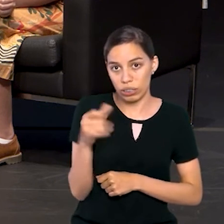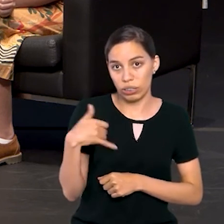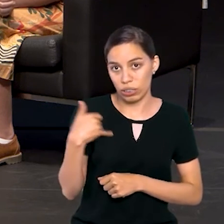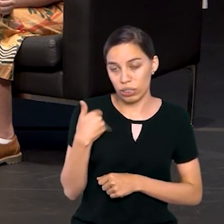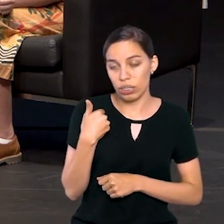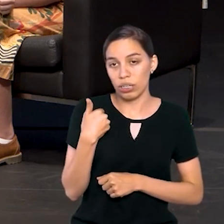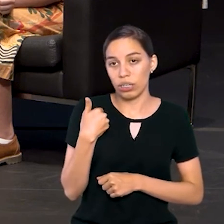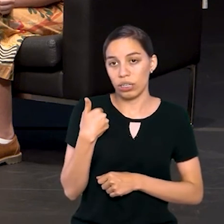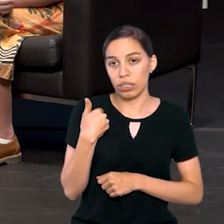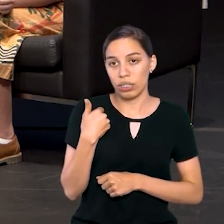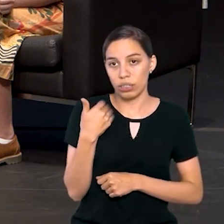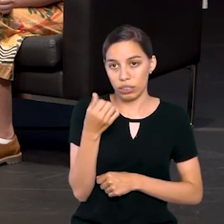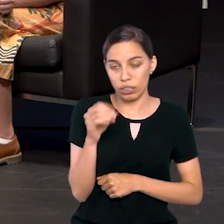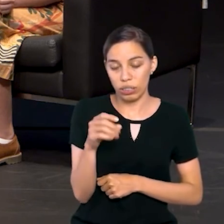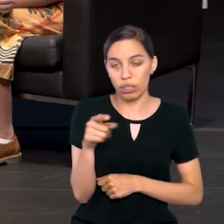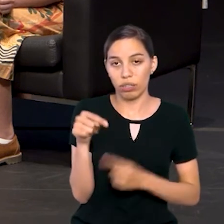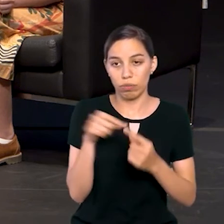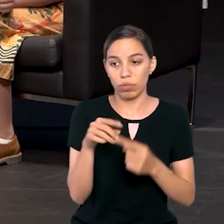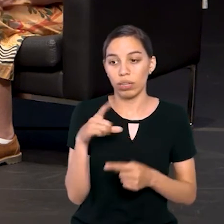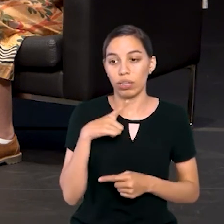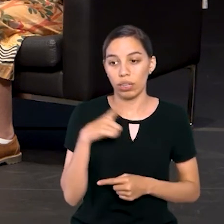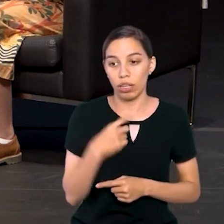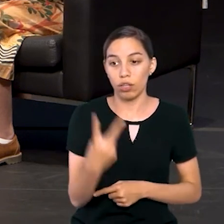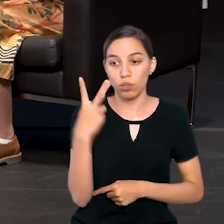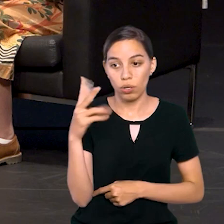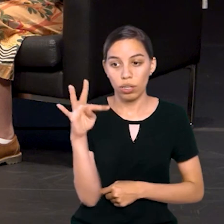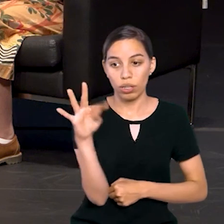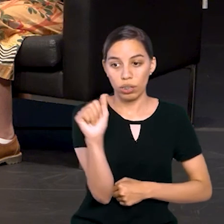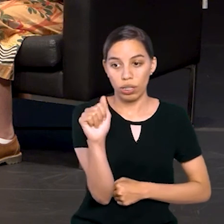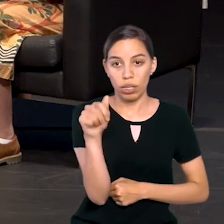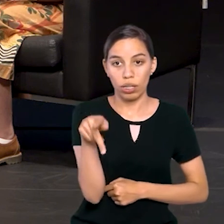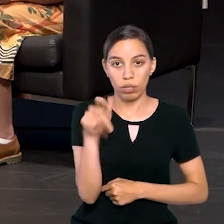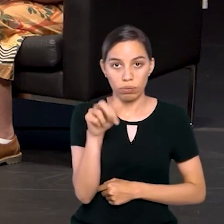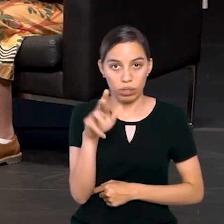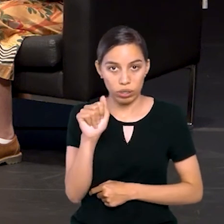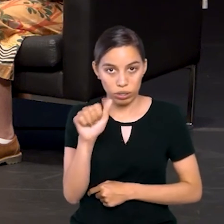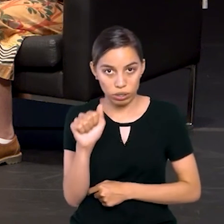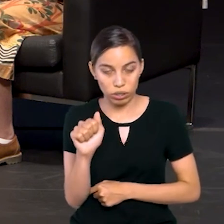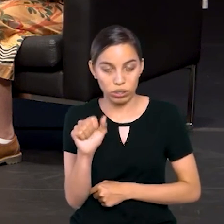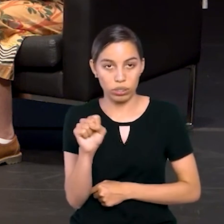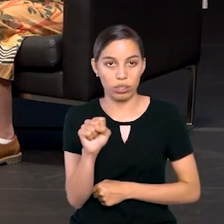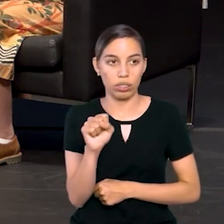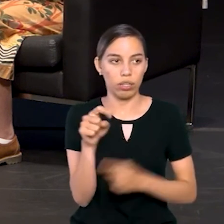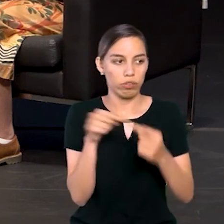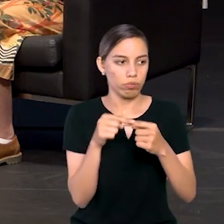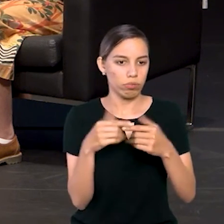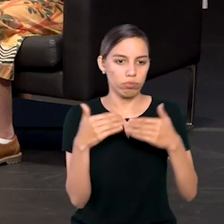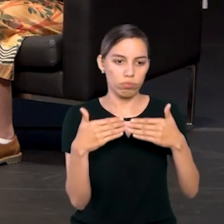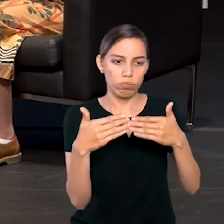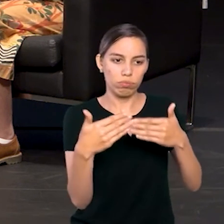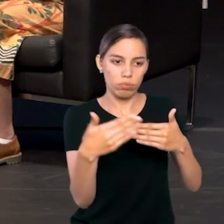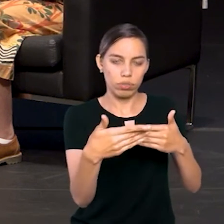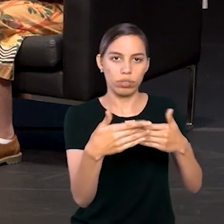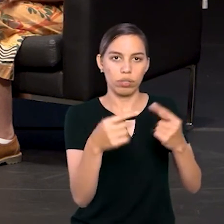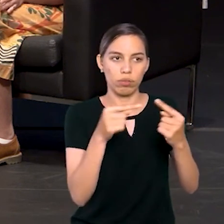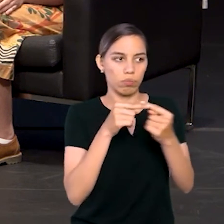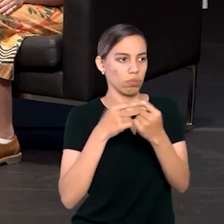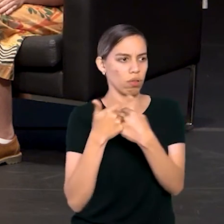E aí é uma referência de sentir o tempo pelos ciclos, né? Sem ser esse tempo